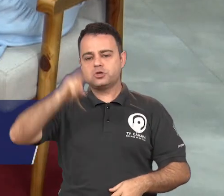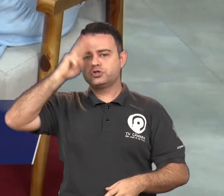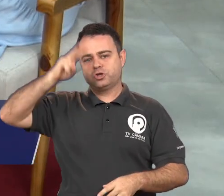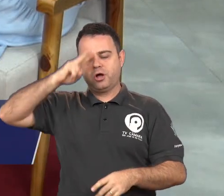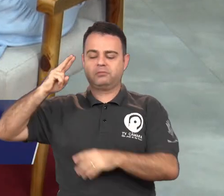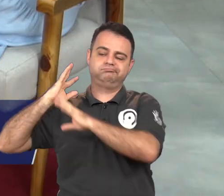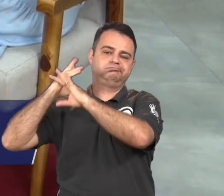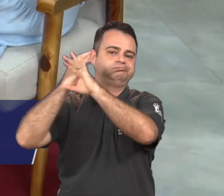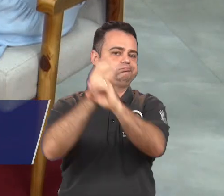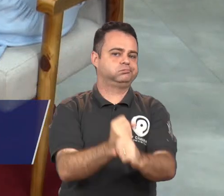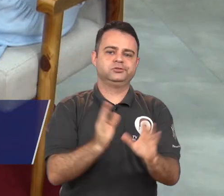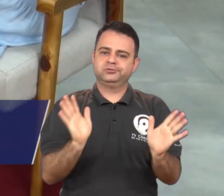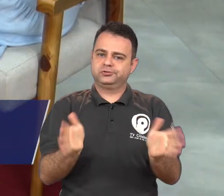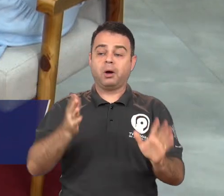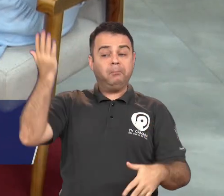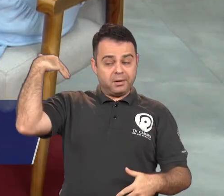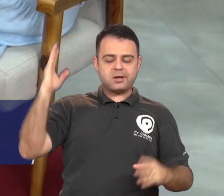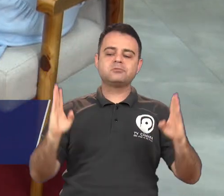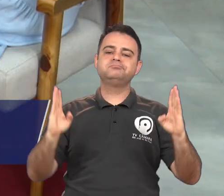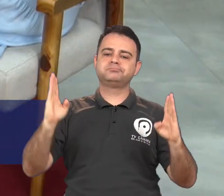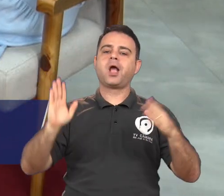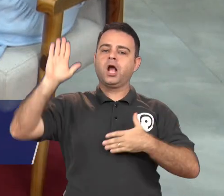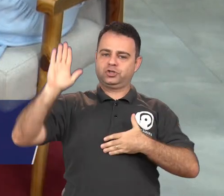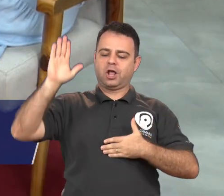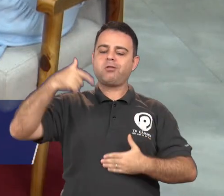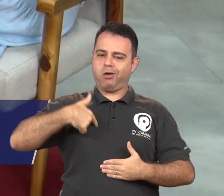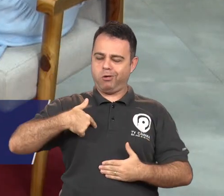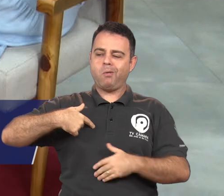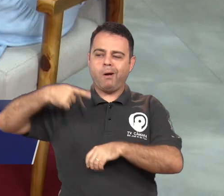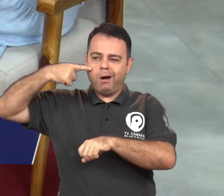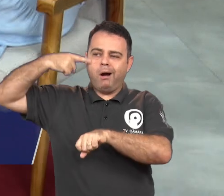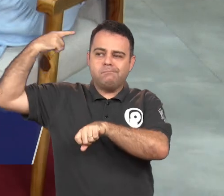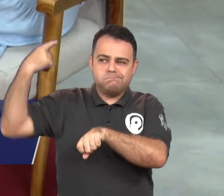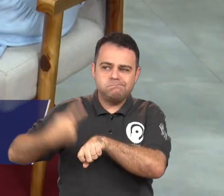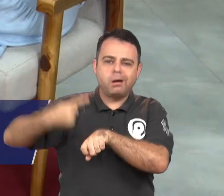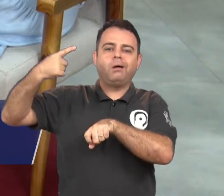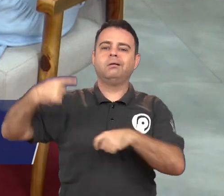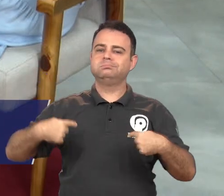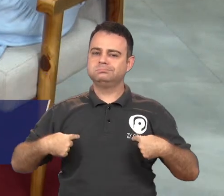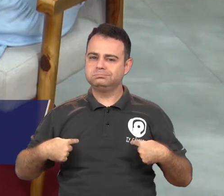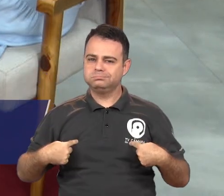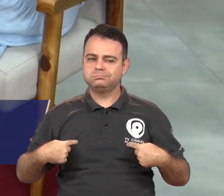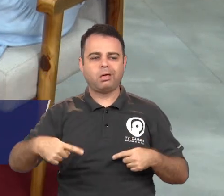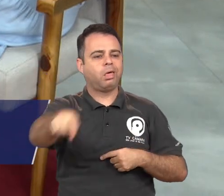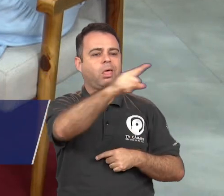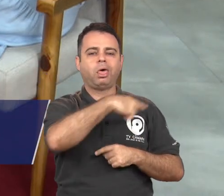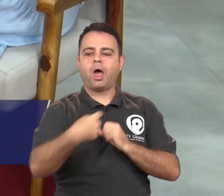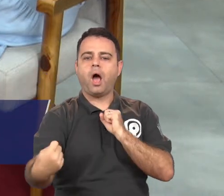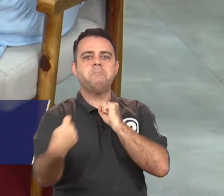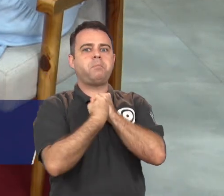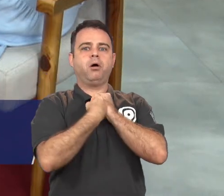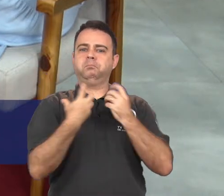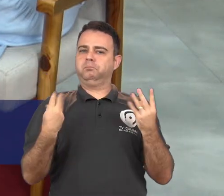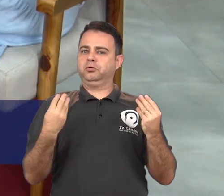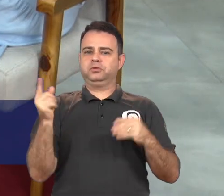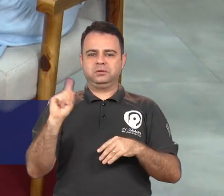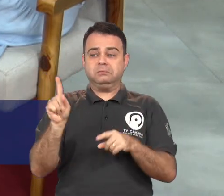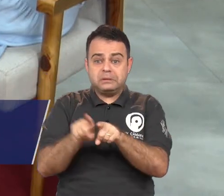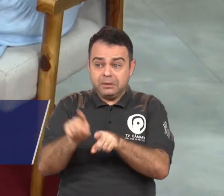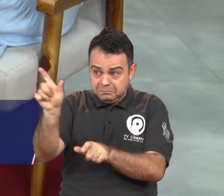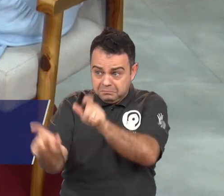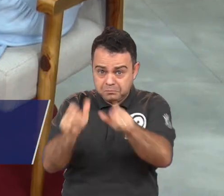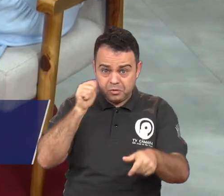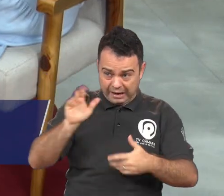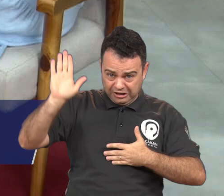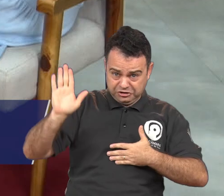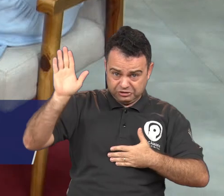adianta. E eu passei por isso durante a campanha, vendo a falta de apoio às mulheres que estavam, porque